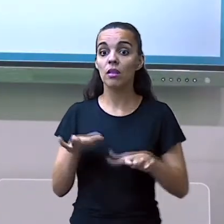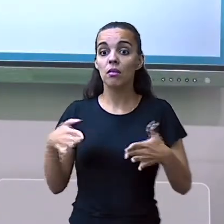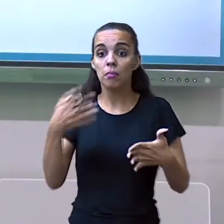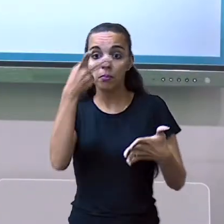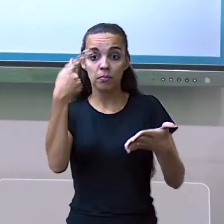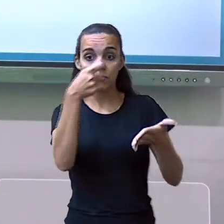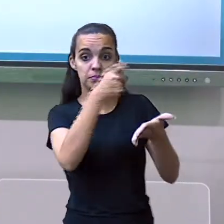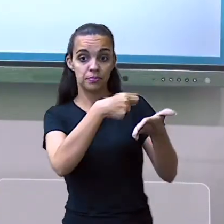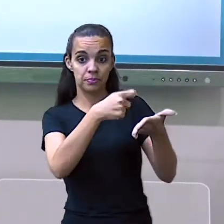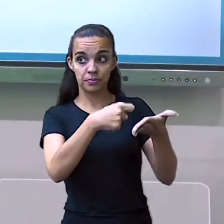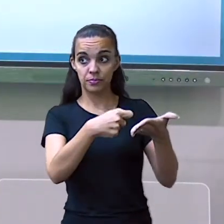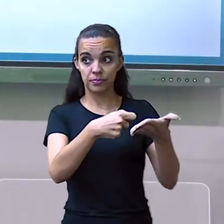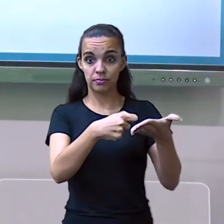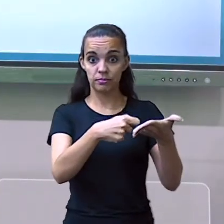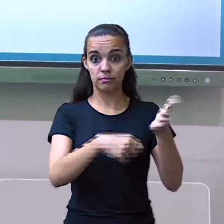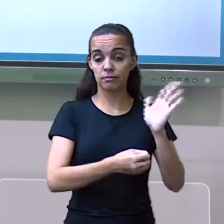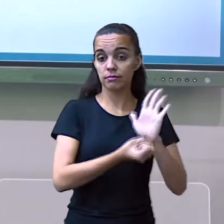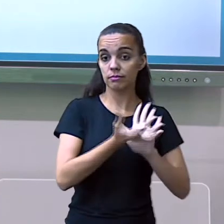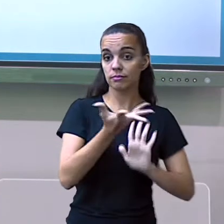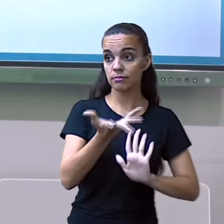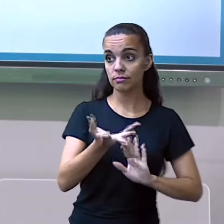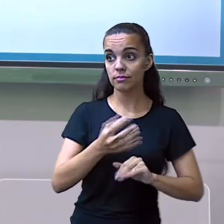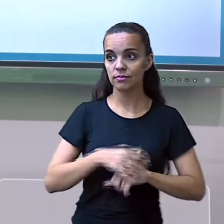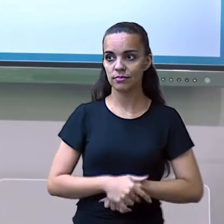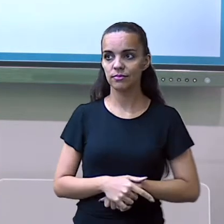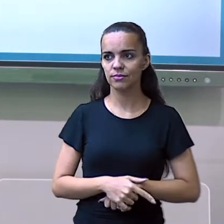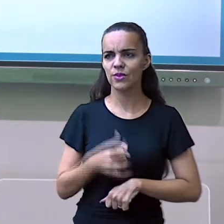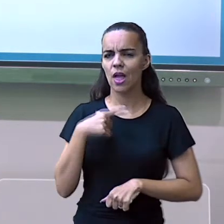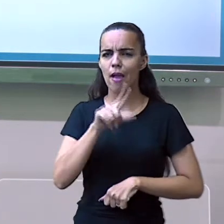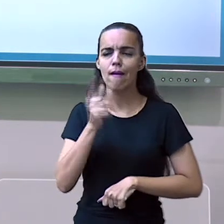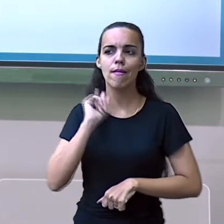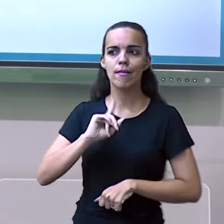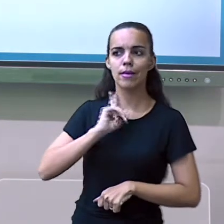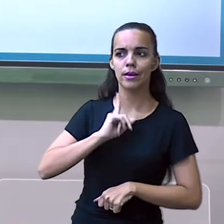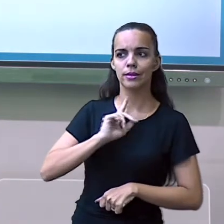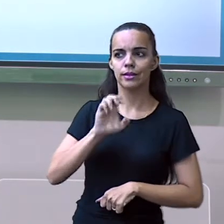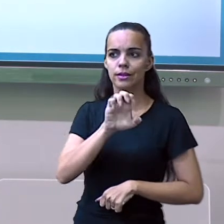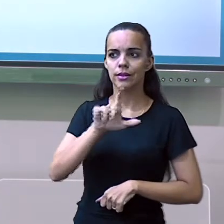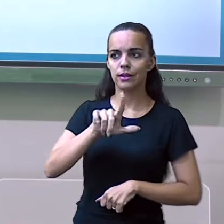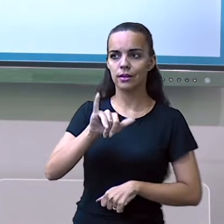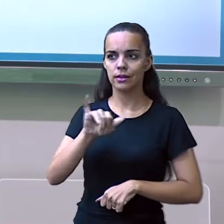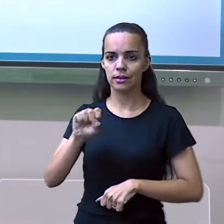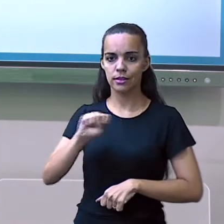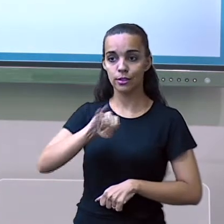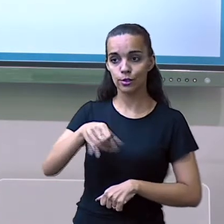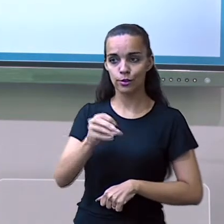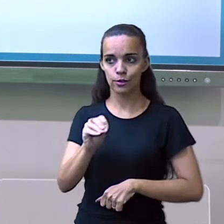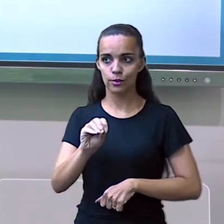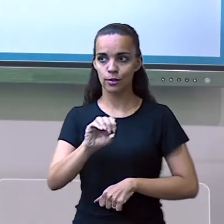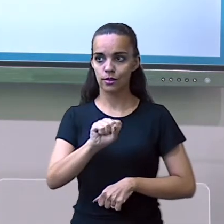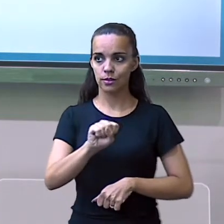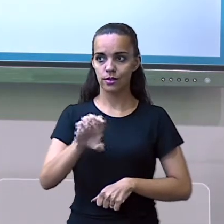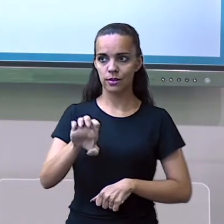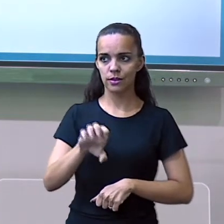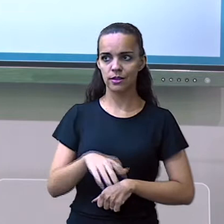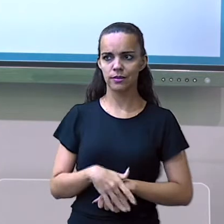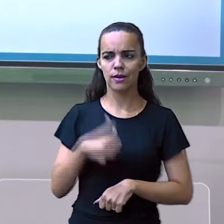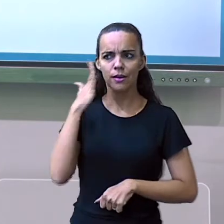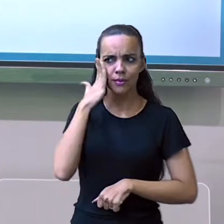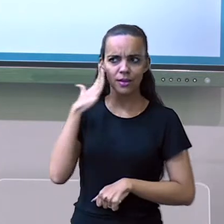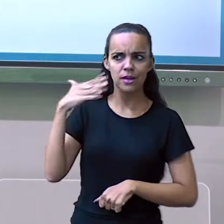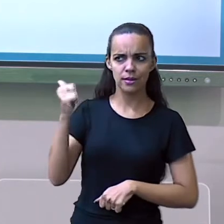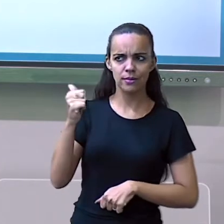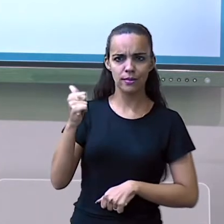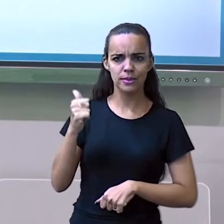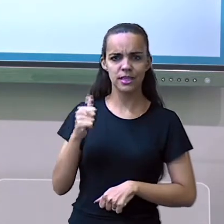autor desse poema? É o mineiro Elias José. Vamos saber mais